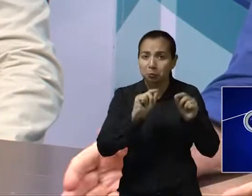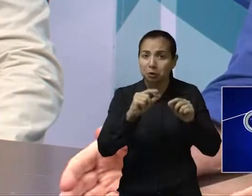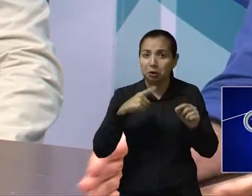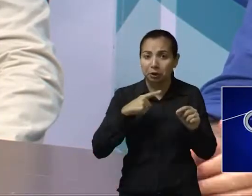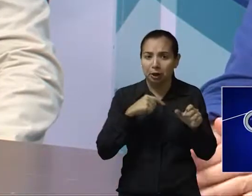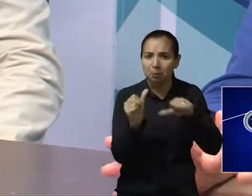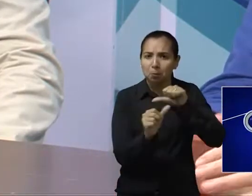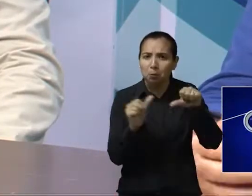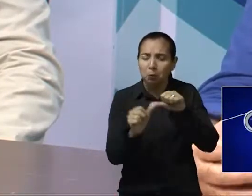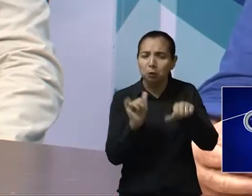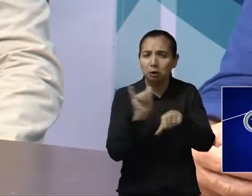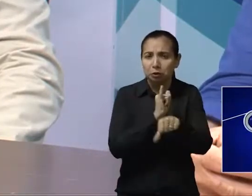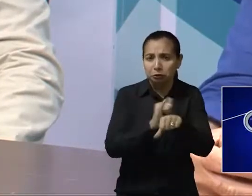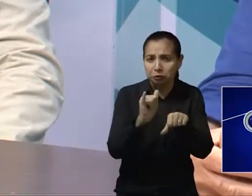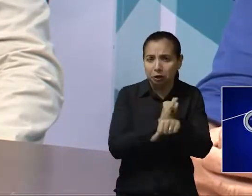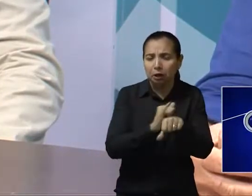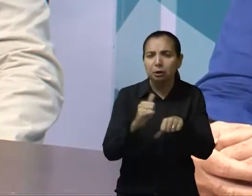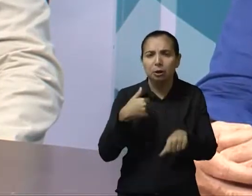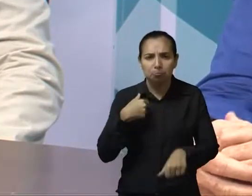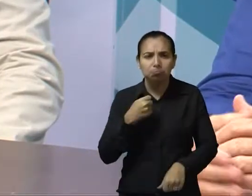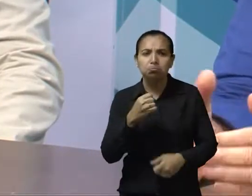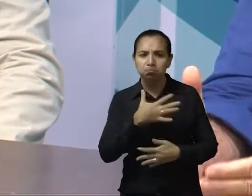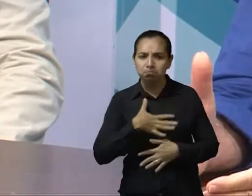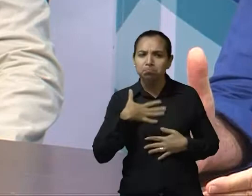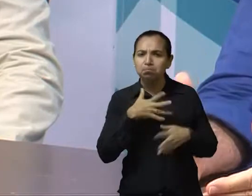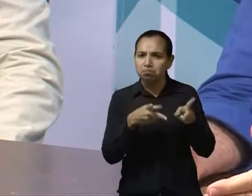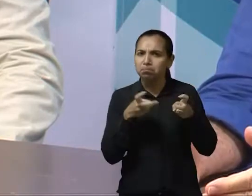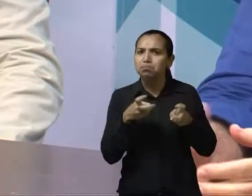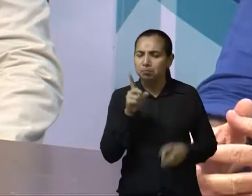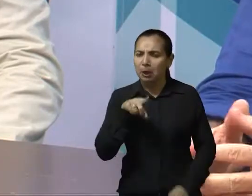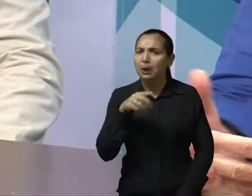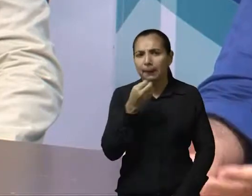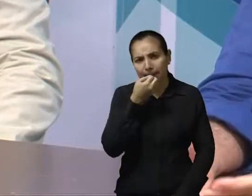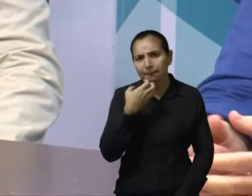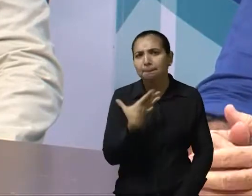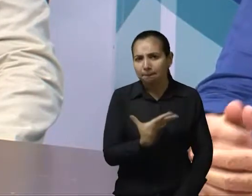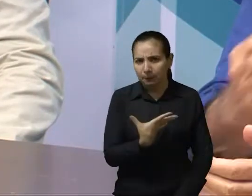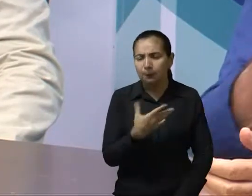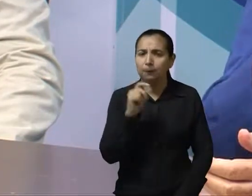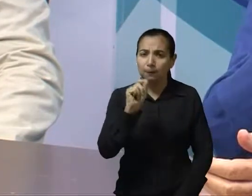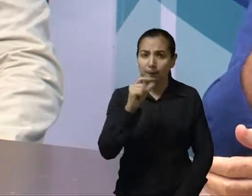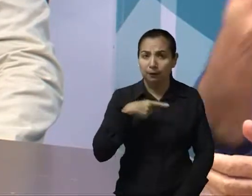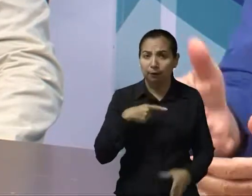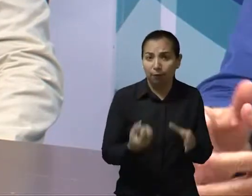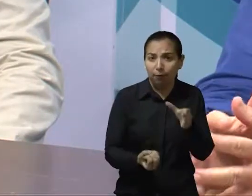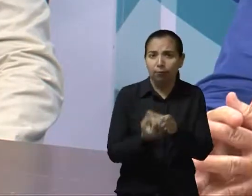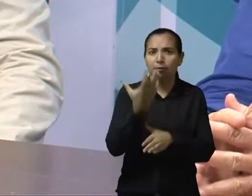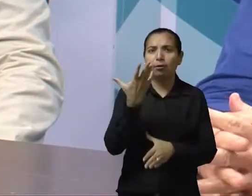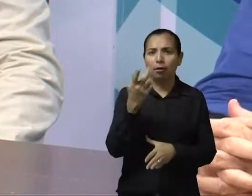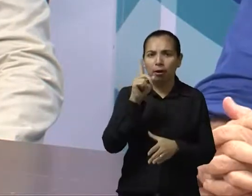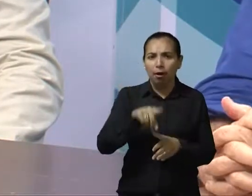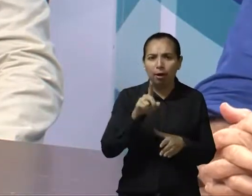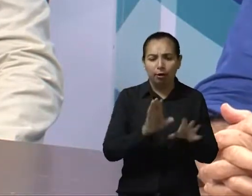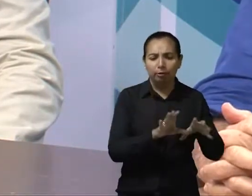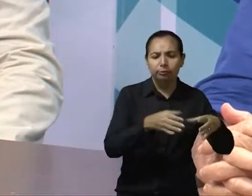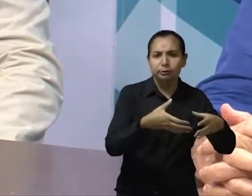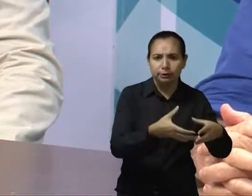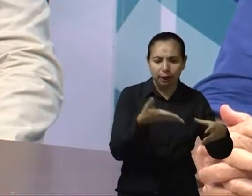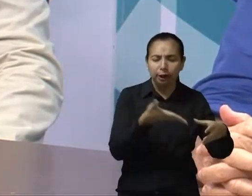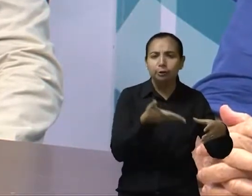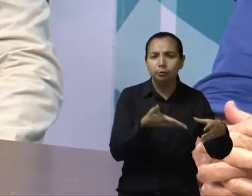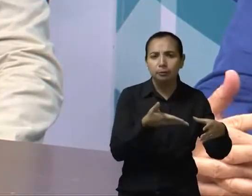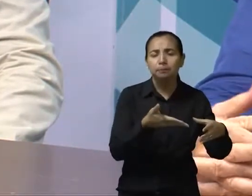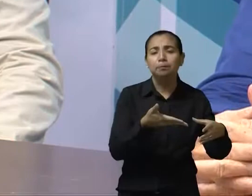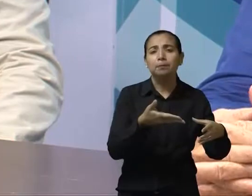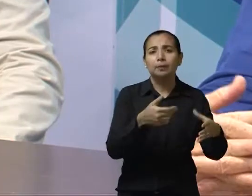dessas mudanças que estão se apresentando. Eu acho que a questão da criação desse centro integrado de